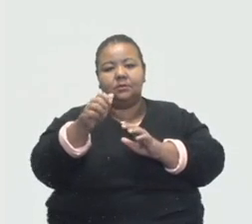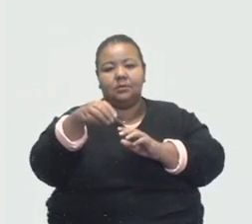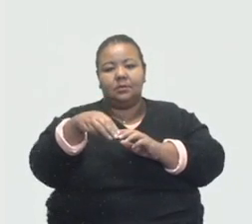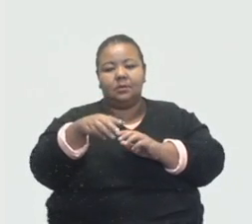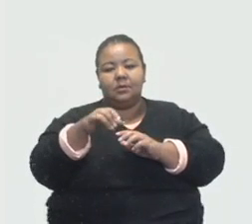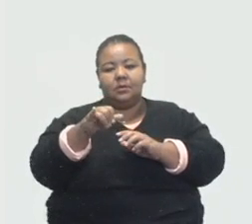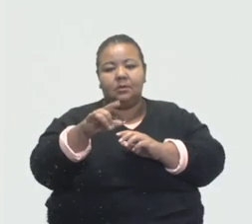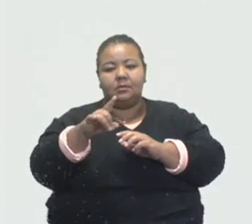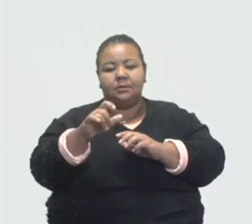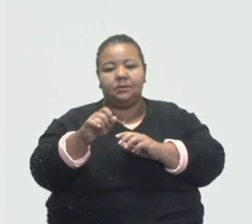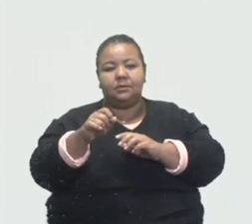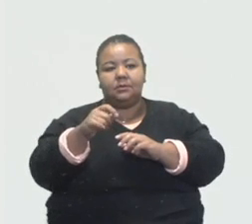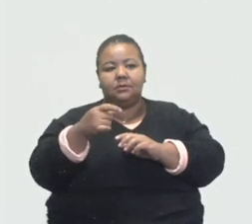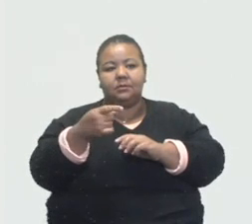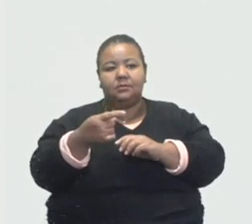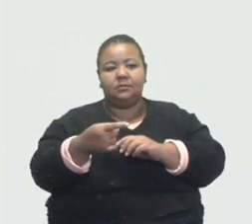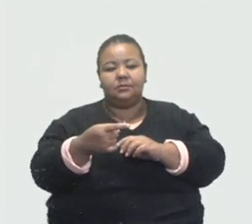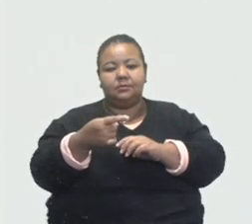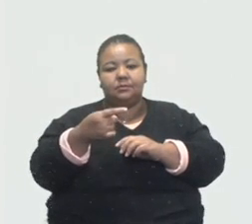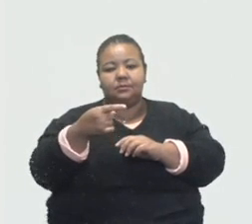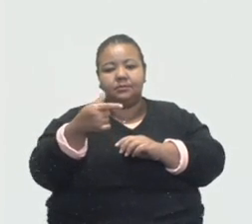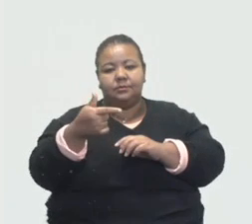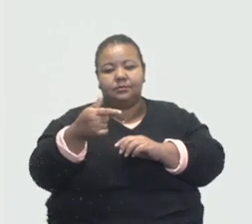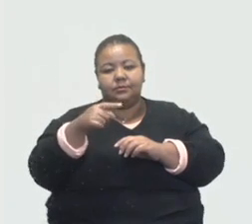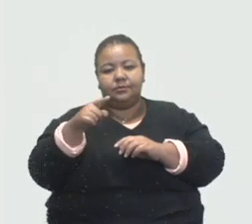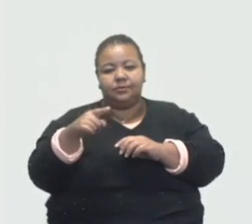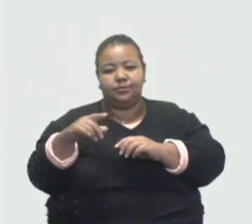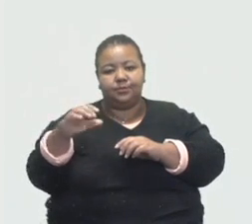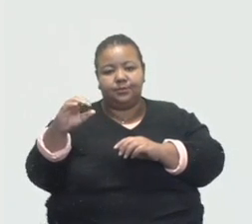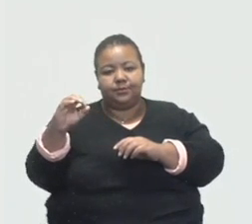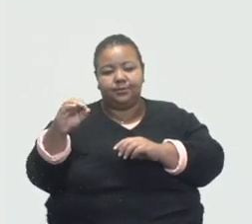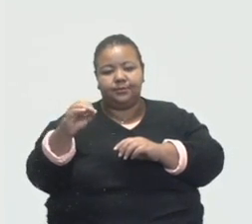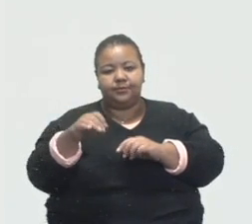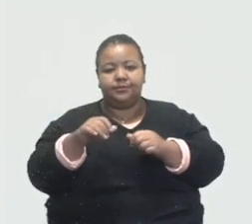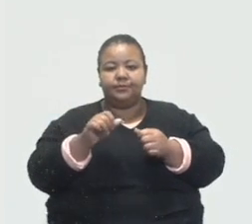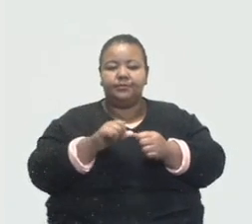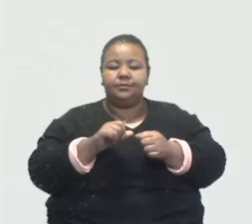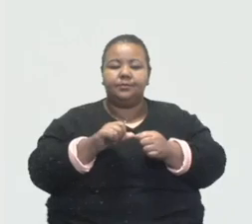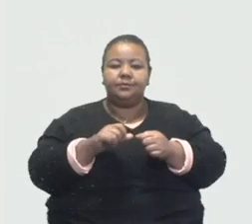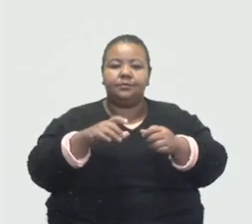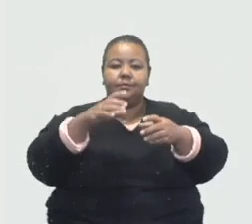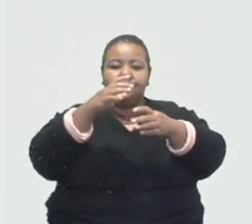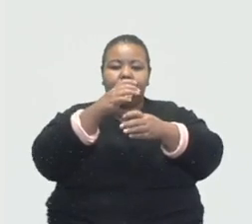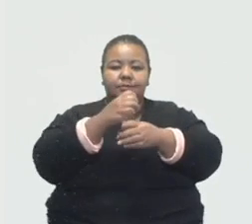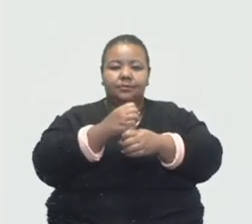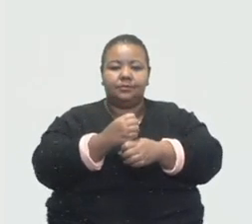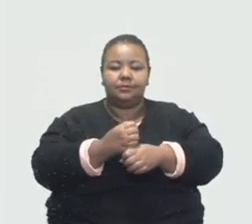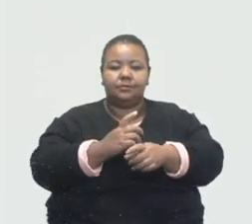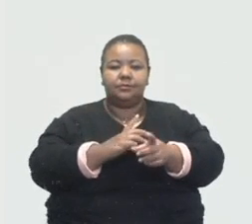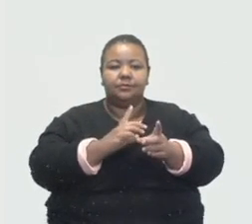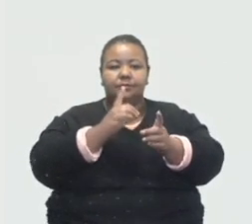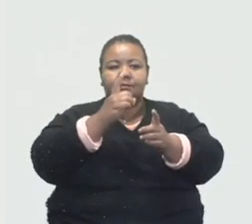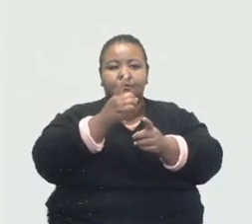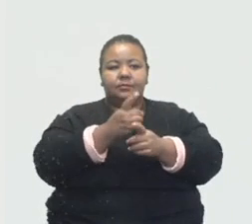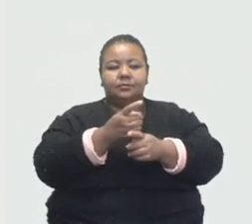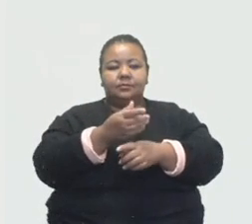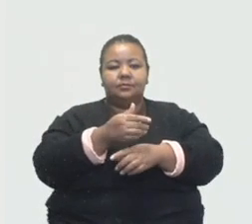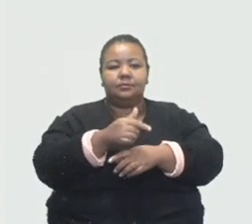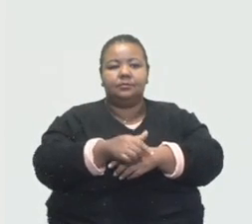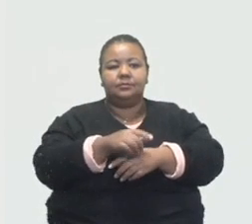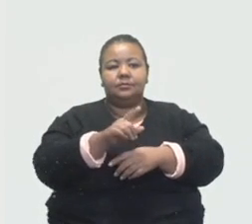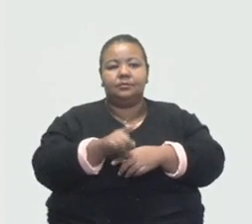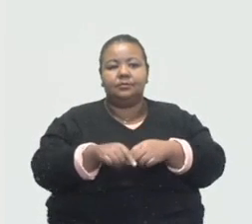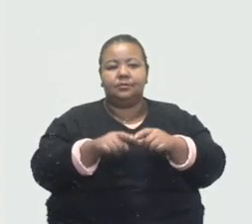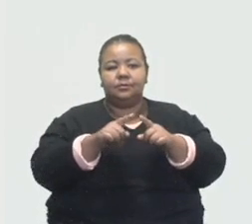2 vezes 1, esse valor é igual a 0. Realizando aqui as operações, encontraremos lambda